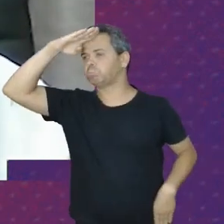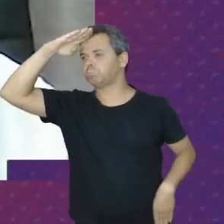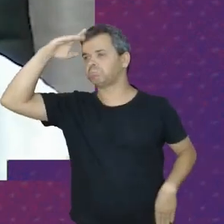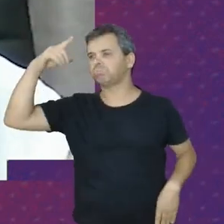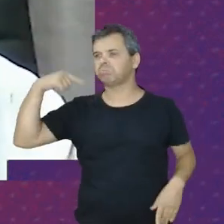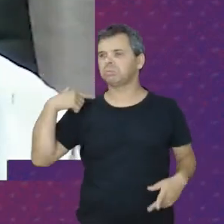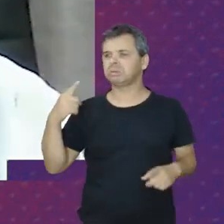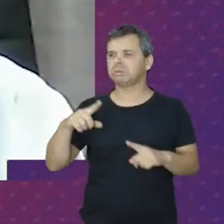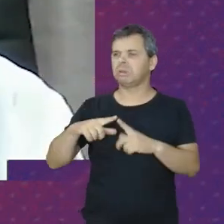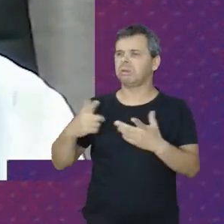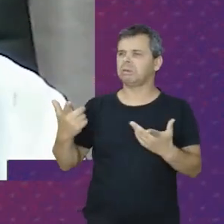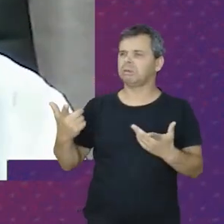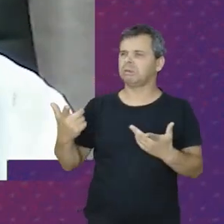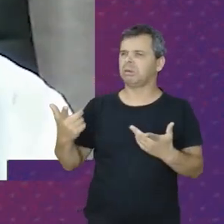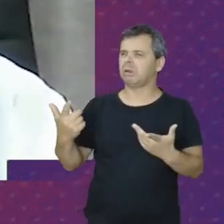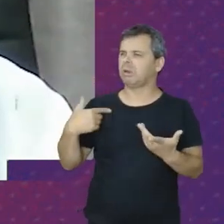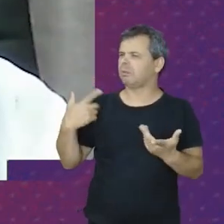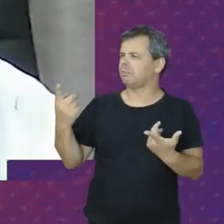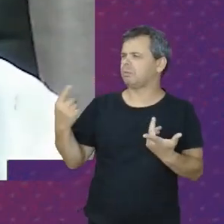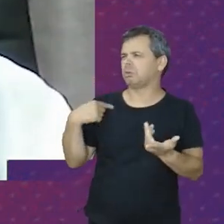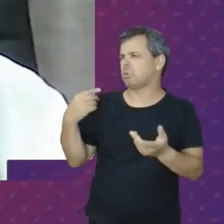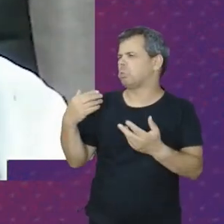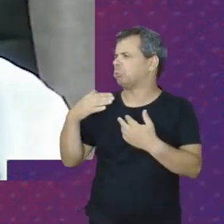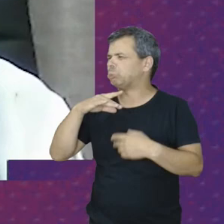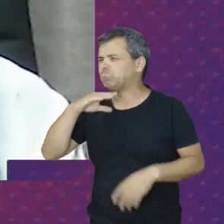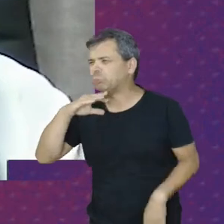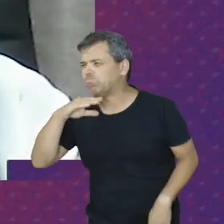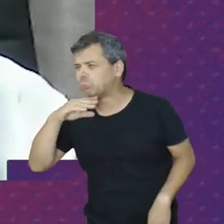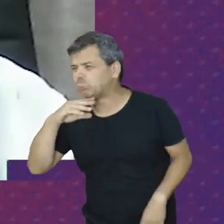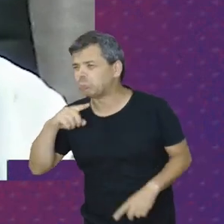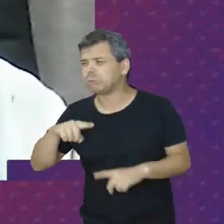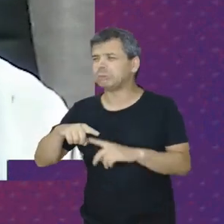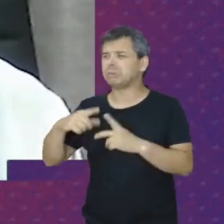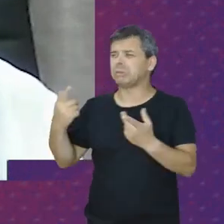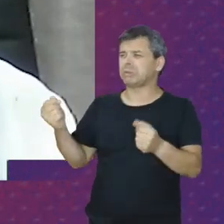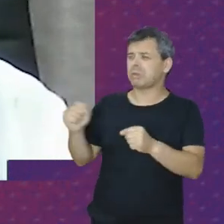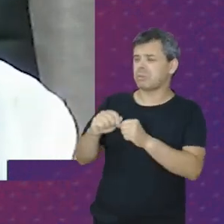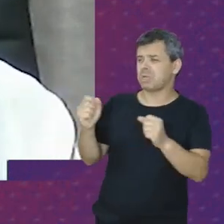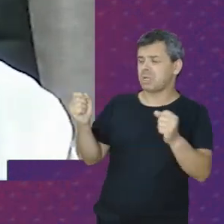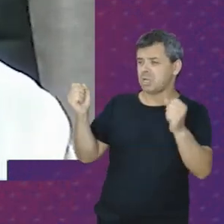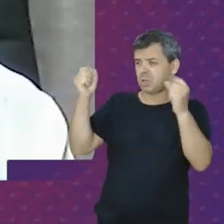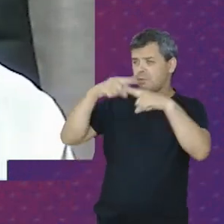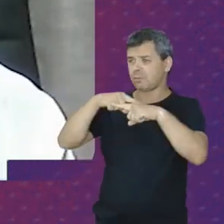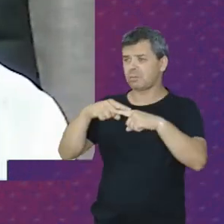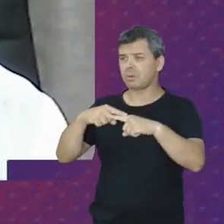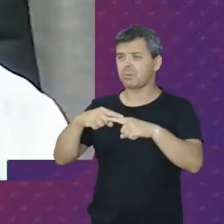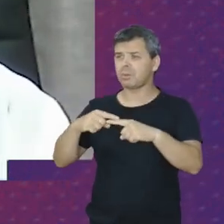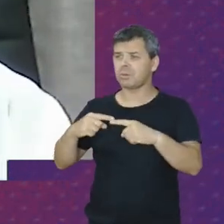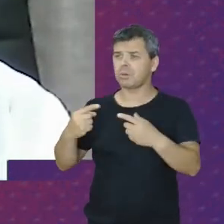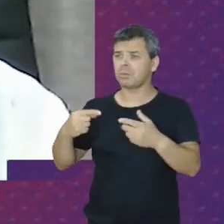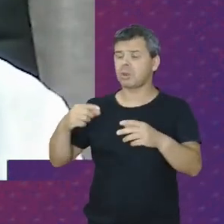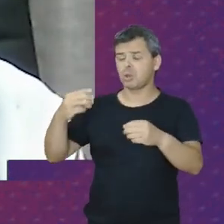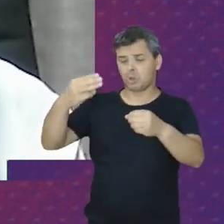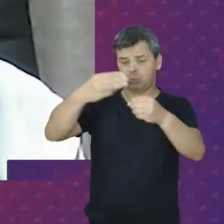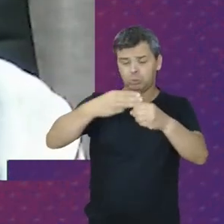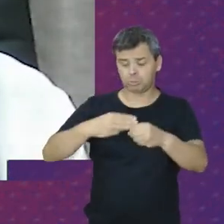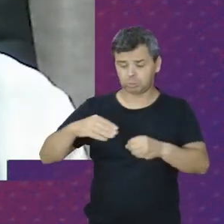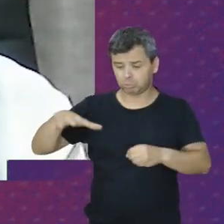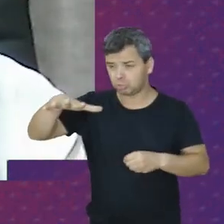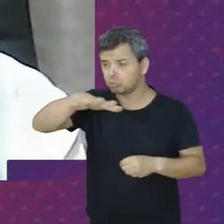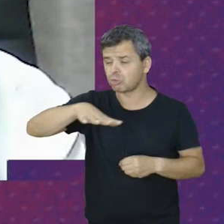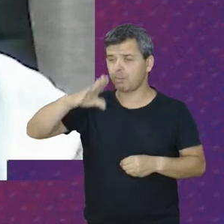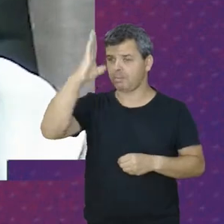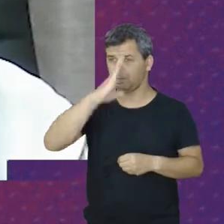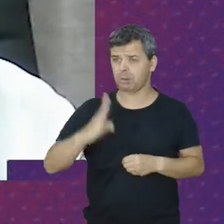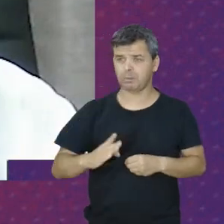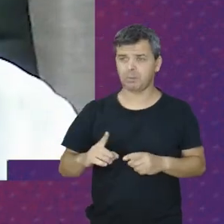foi tão deficiente, que trouxe tantas dificuldades para os municípios de uma forma geral. Tá? E eu estou